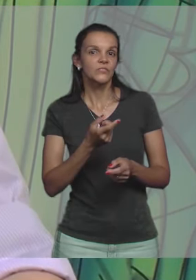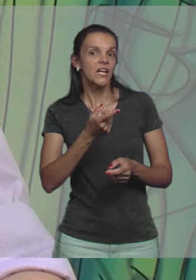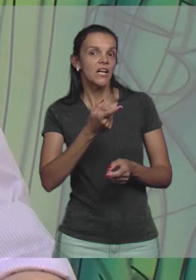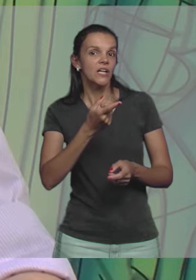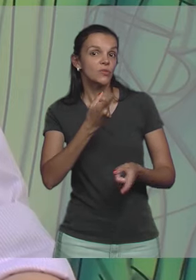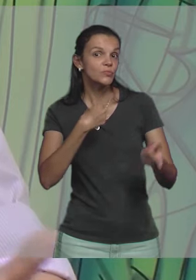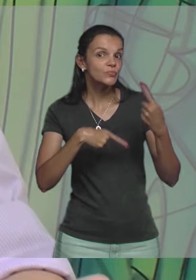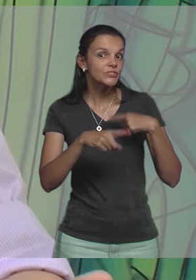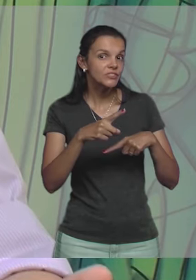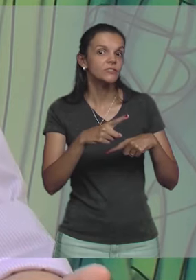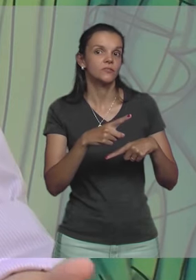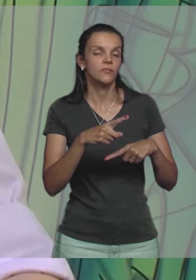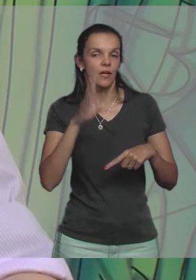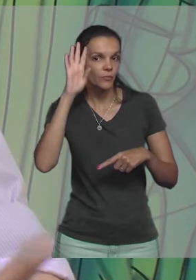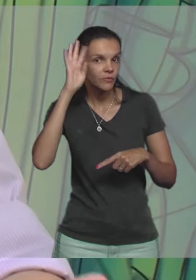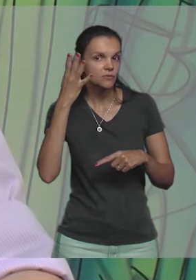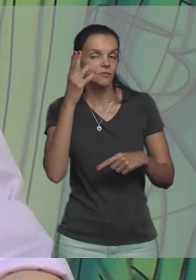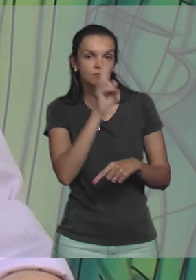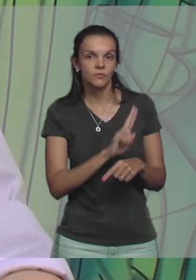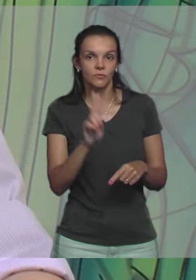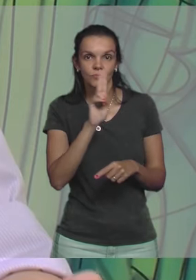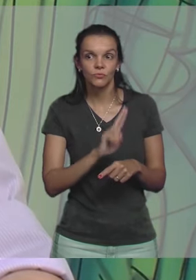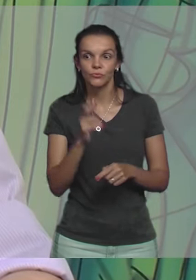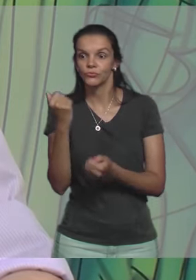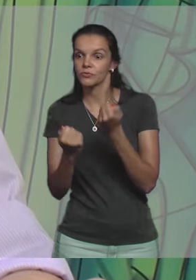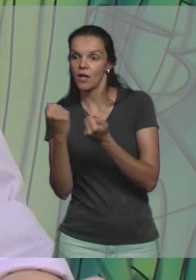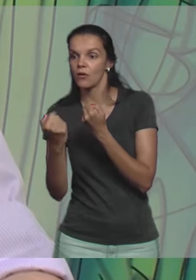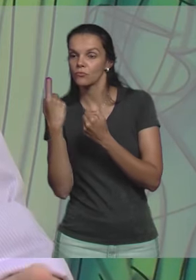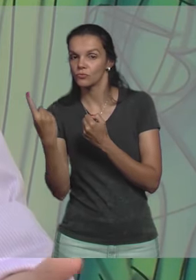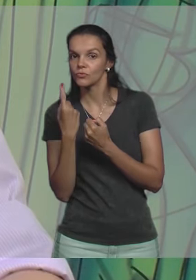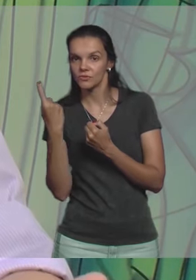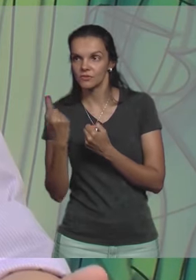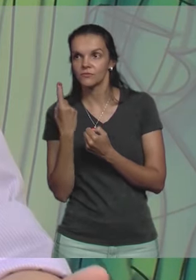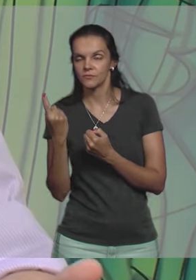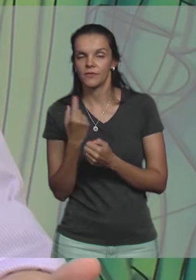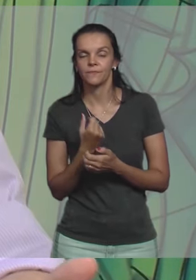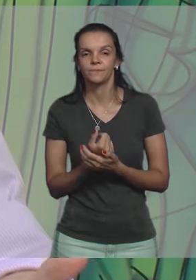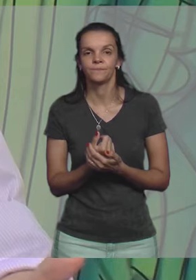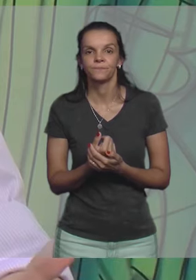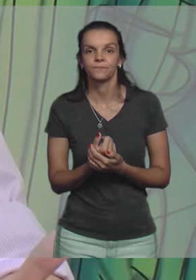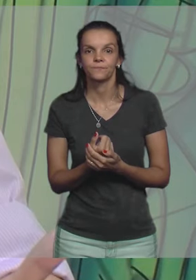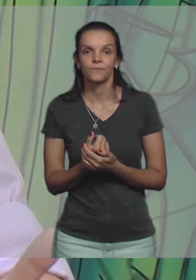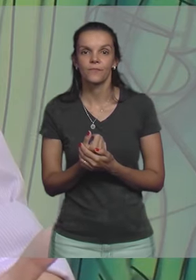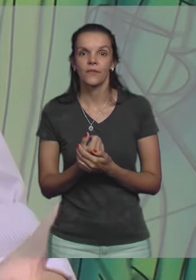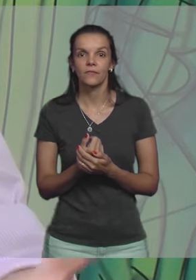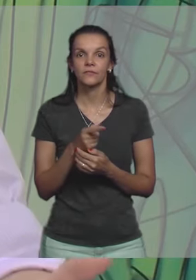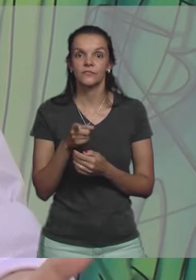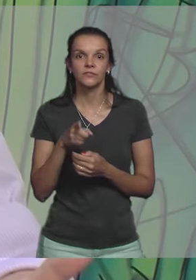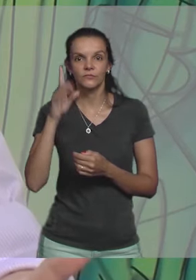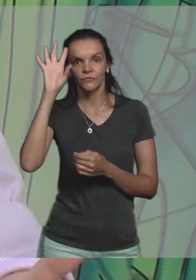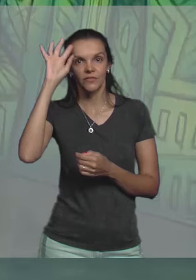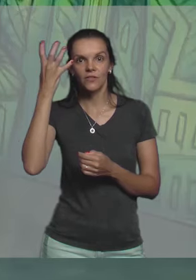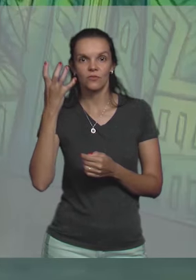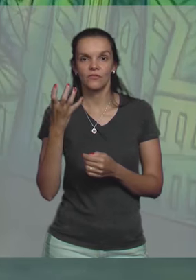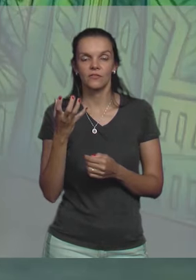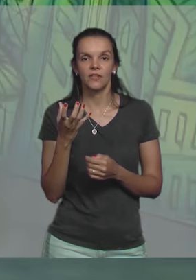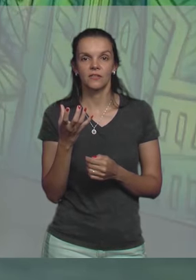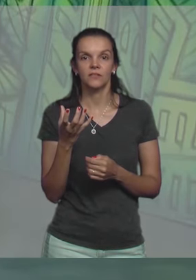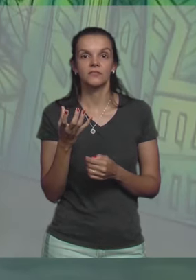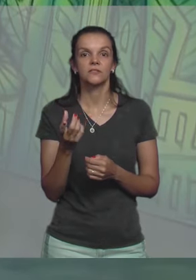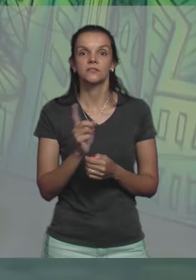oposto, priorizar o uso do transporte motorizado individual, do automóvel, né? Como se isso fosse uma solução. Na